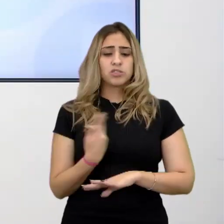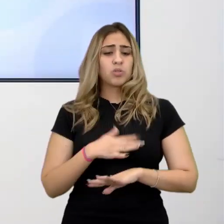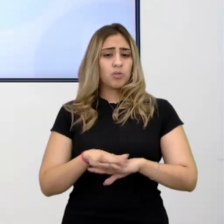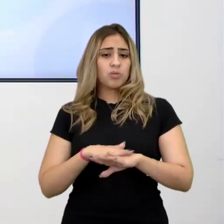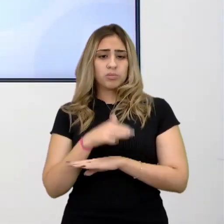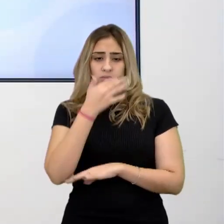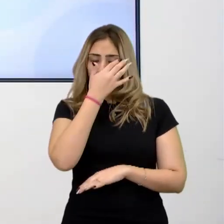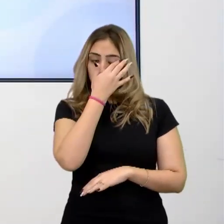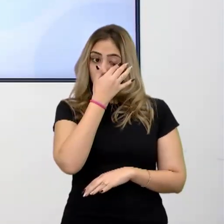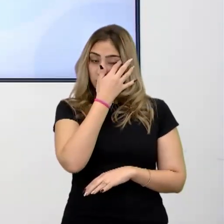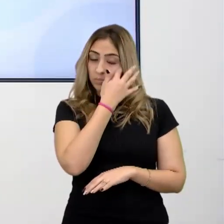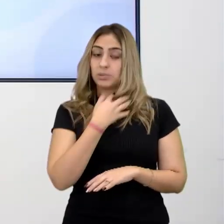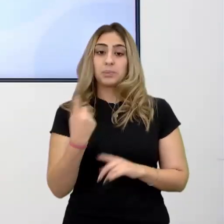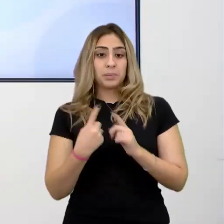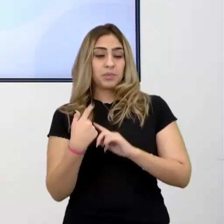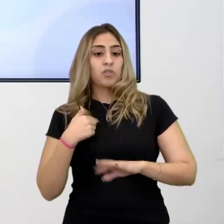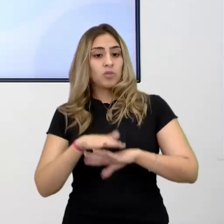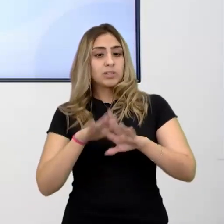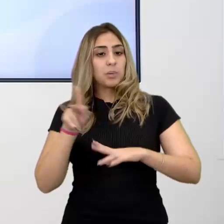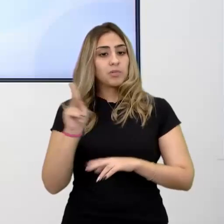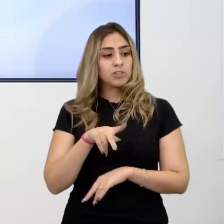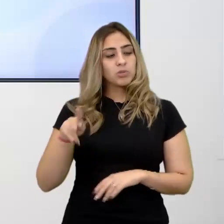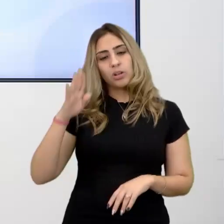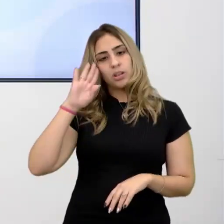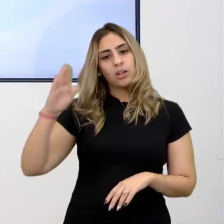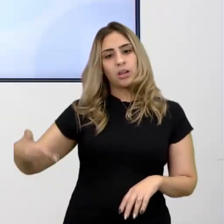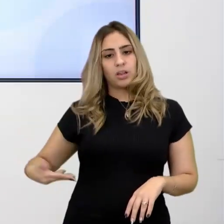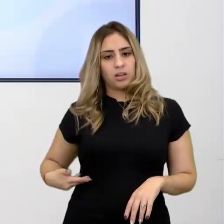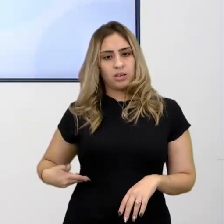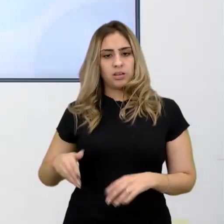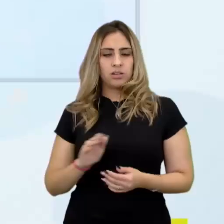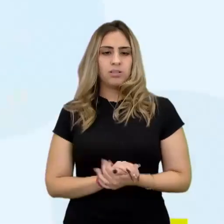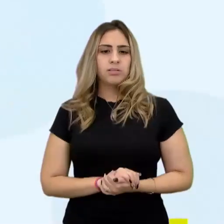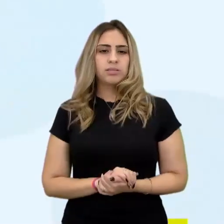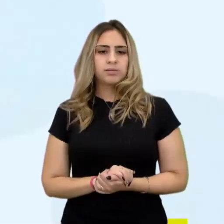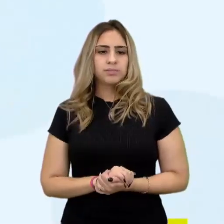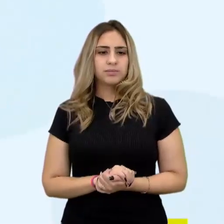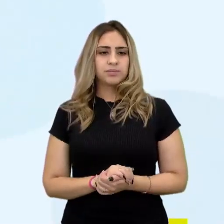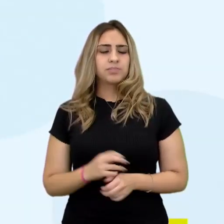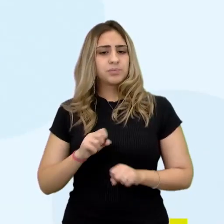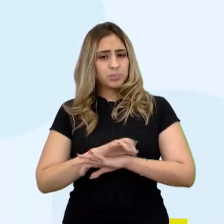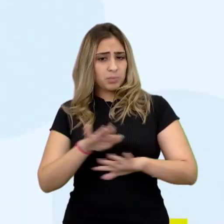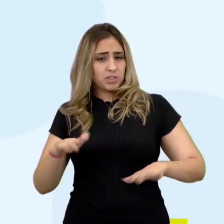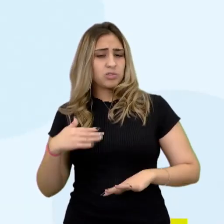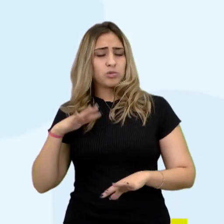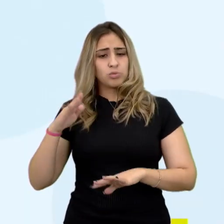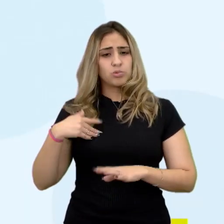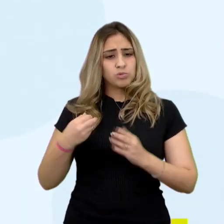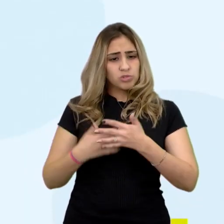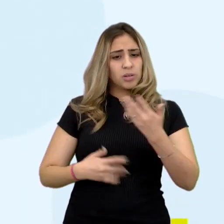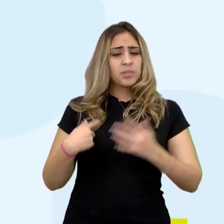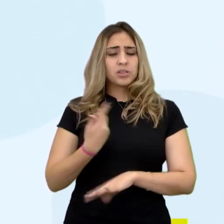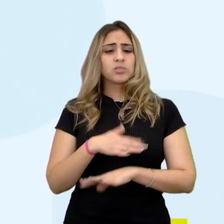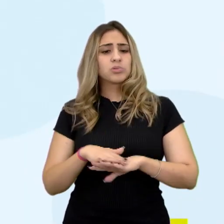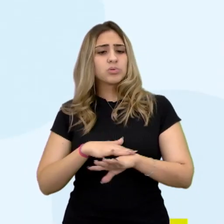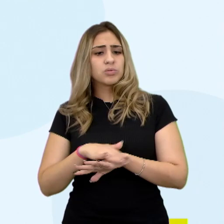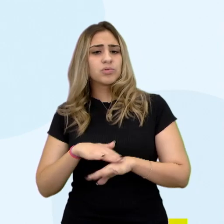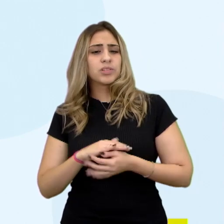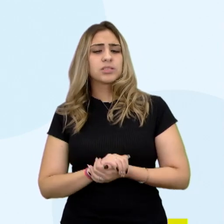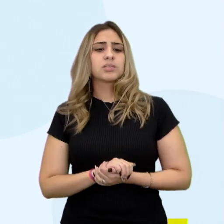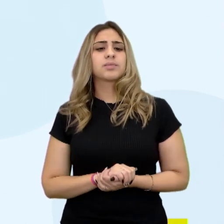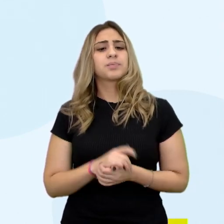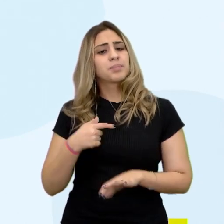primeira eu vou conversar com a professora Tayana. Tá aqui a tela, olha só. Compartilhe no chat, mas para a gente conversar. Compartilhe